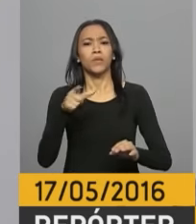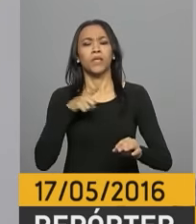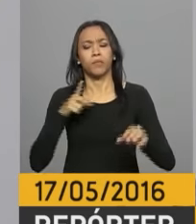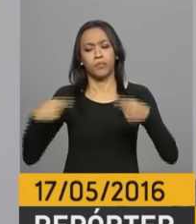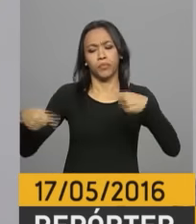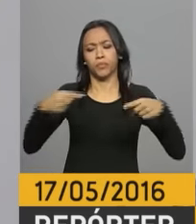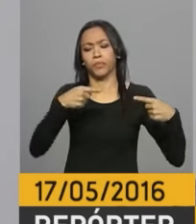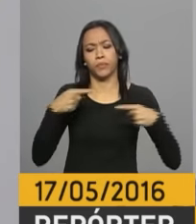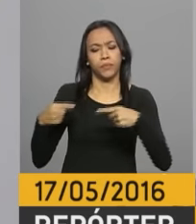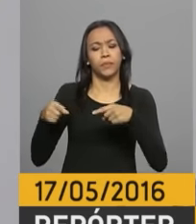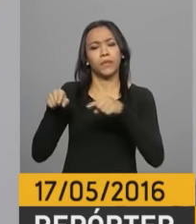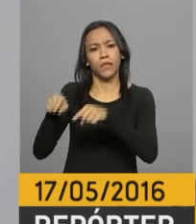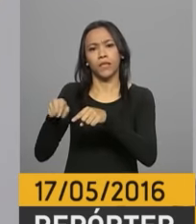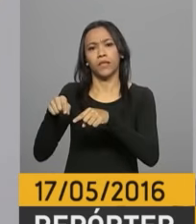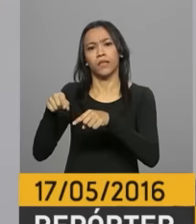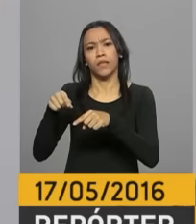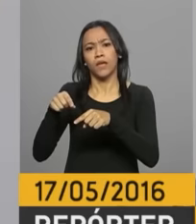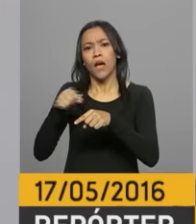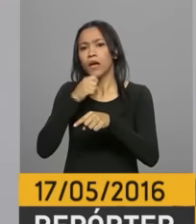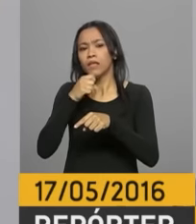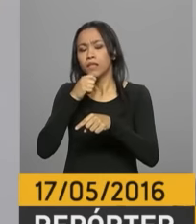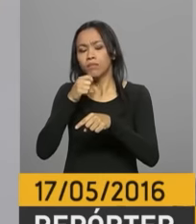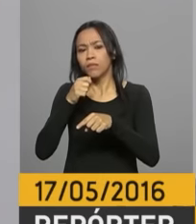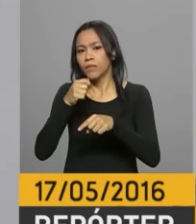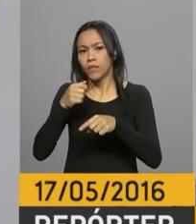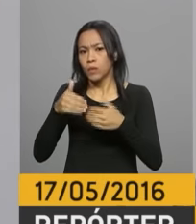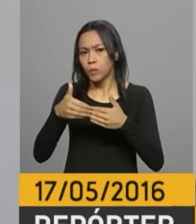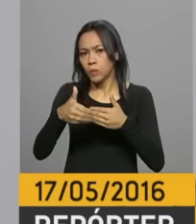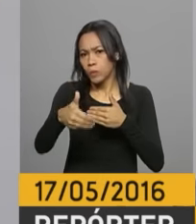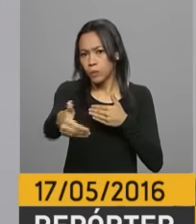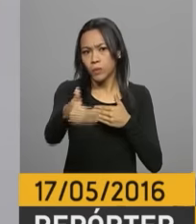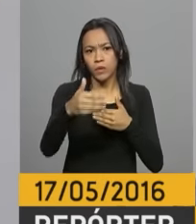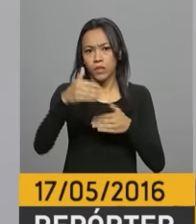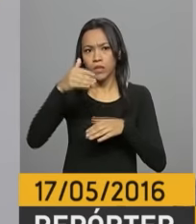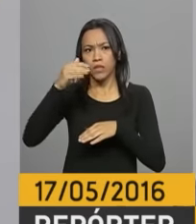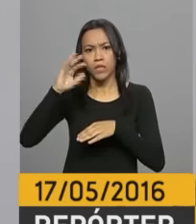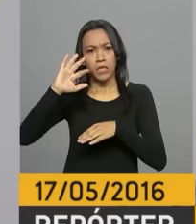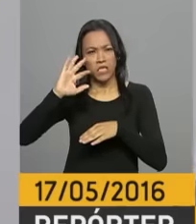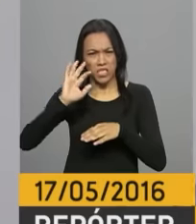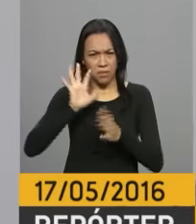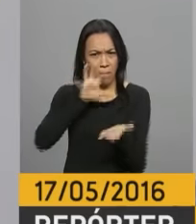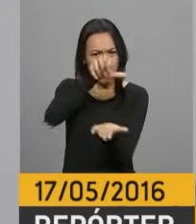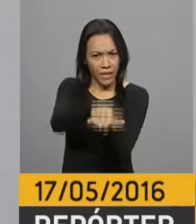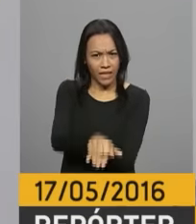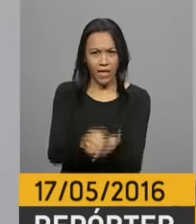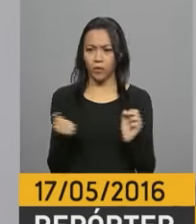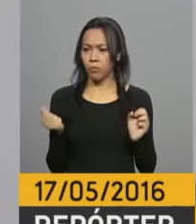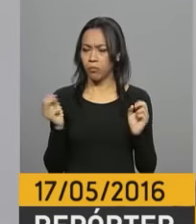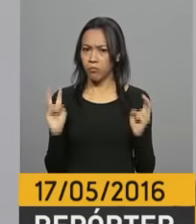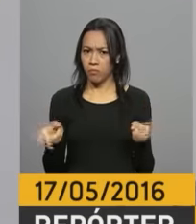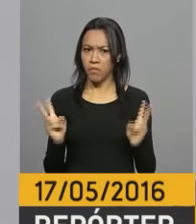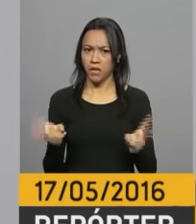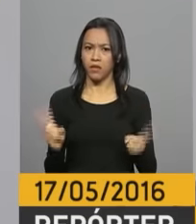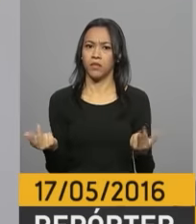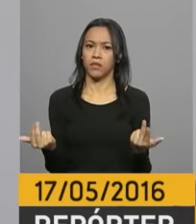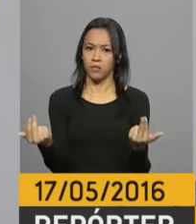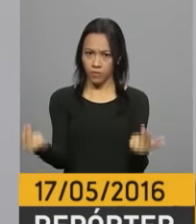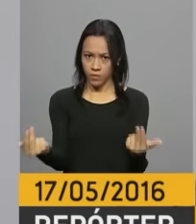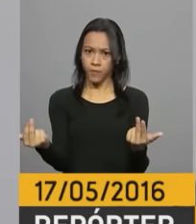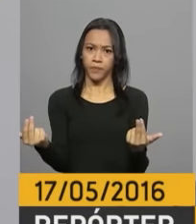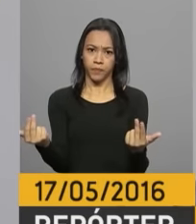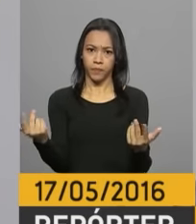tem autonomia técnica para decidir. Mas, no momento, não há definição de mandatos, que seria o caso de